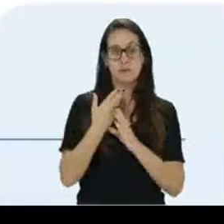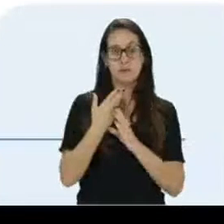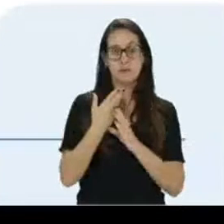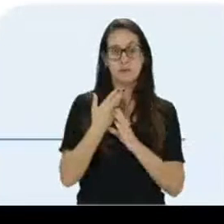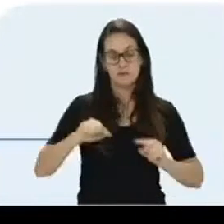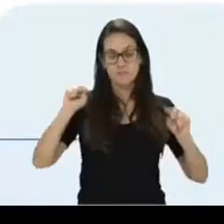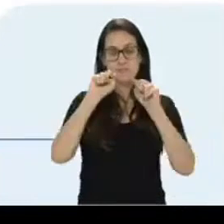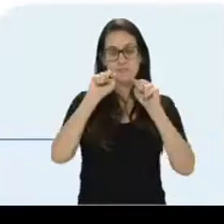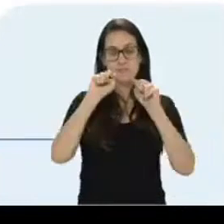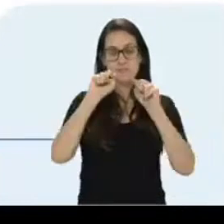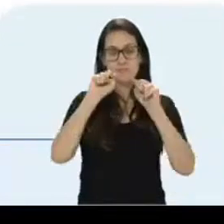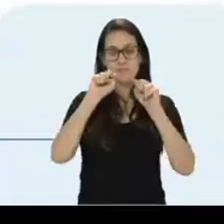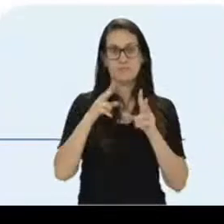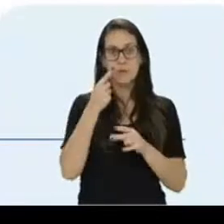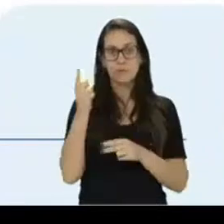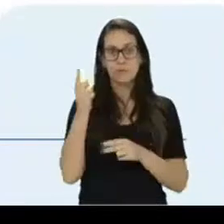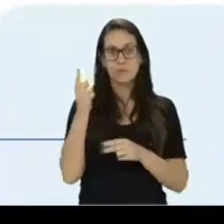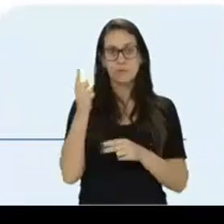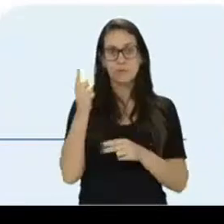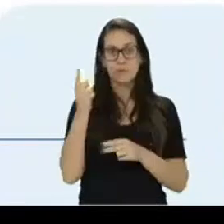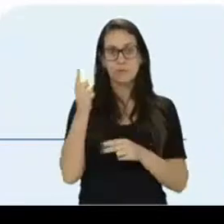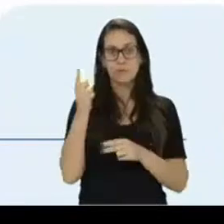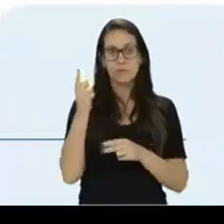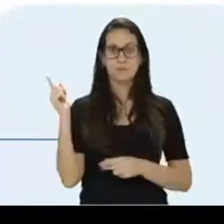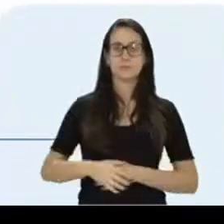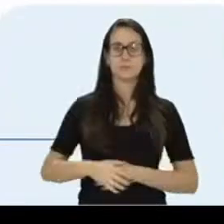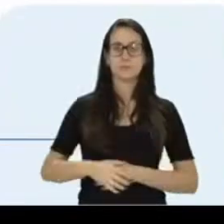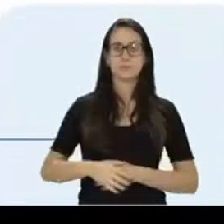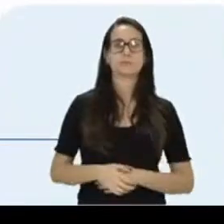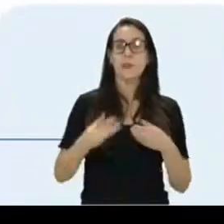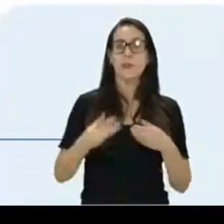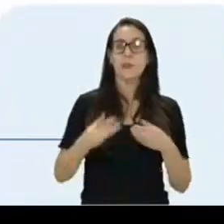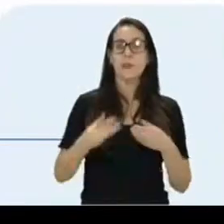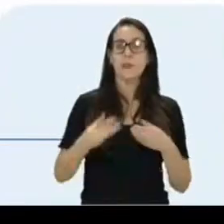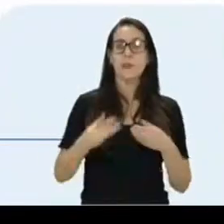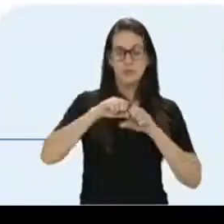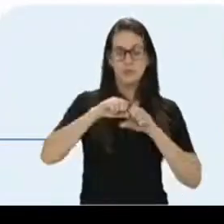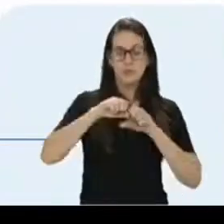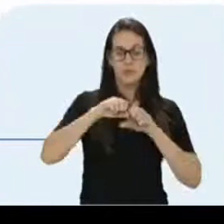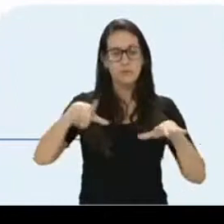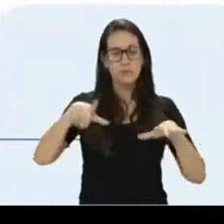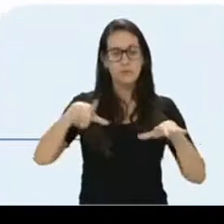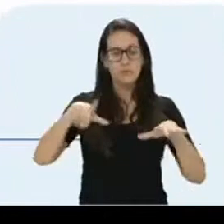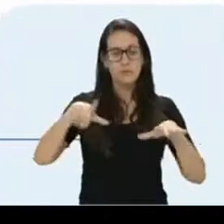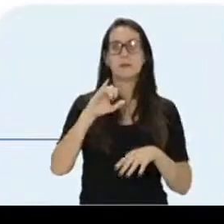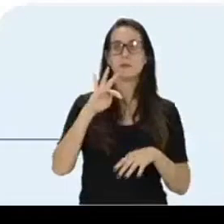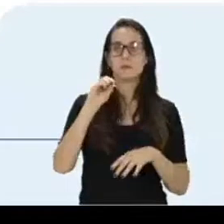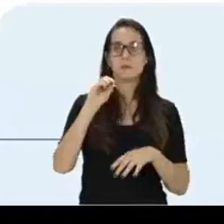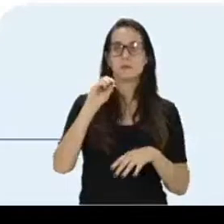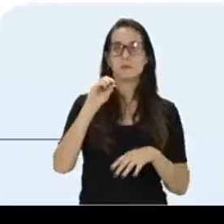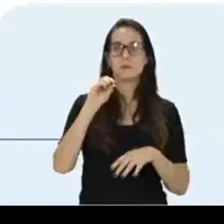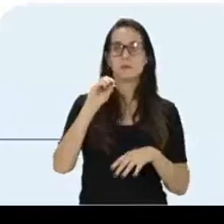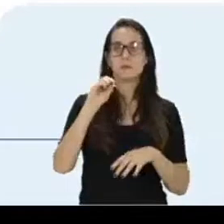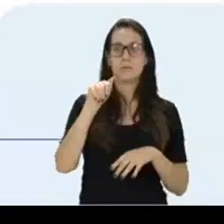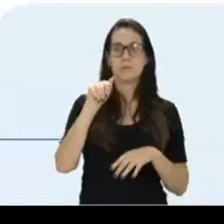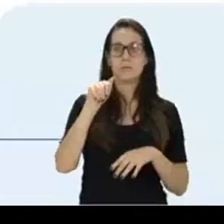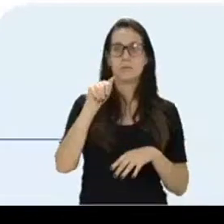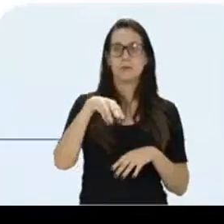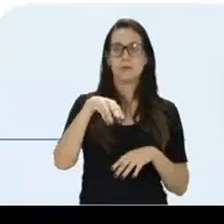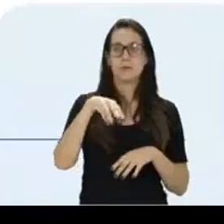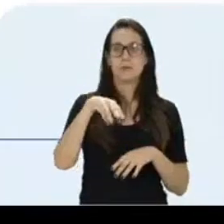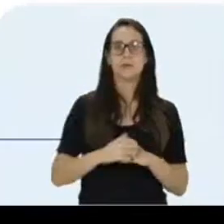células. Temos o material cromossômico, né, o citoplasma aqui disperso, nós temos algumas organelas, os